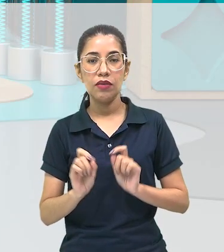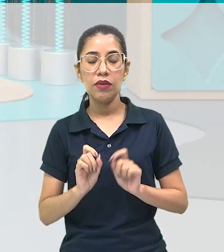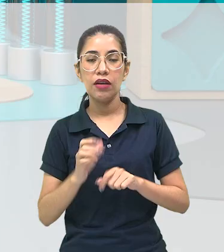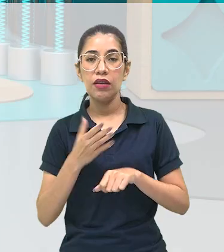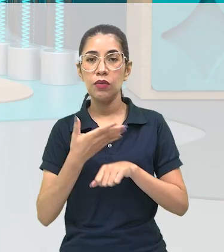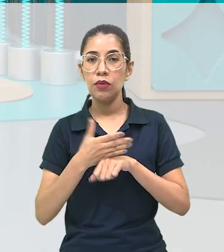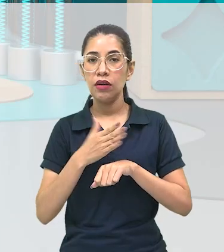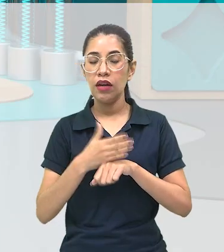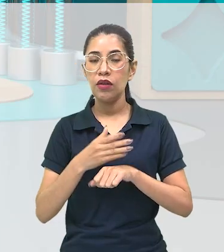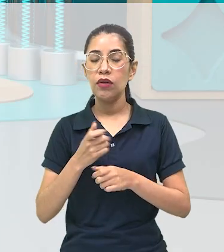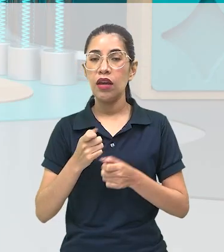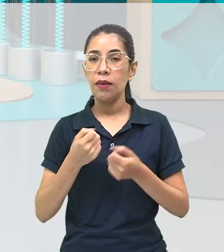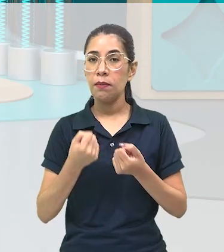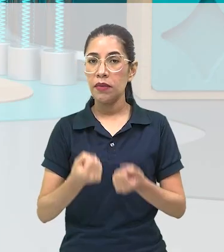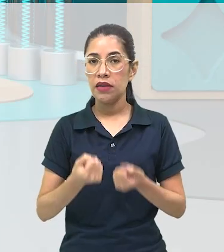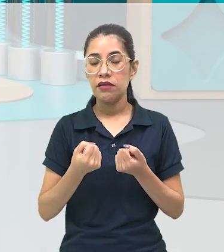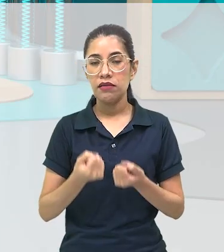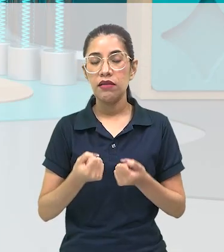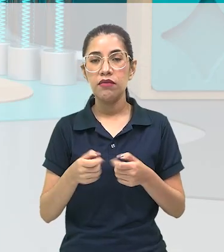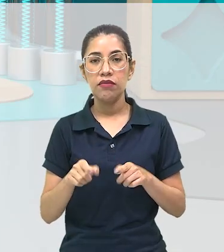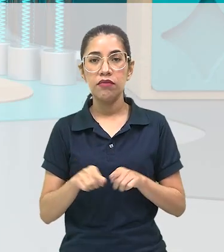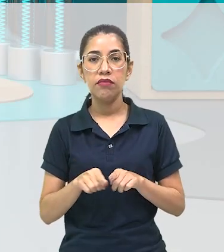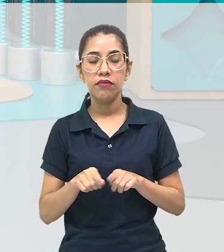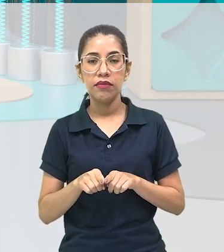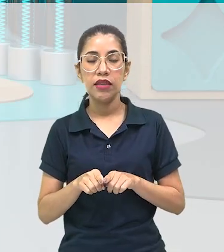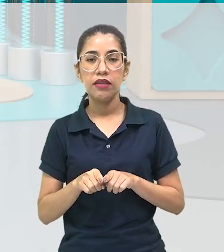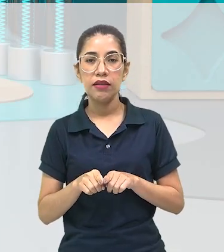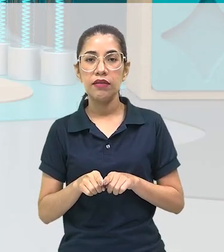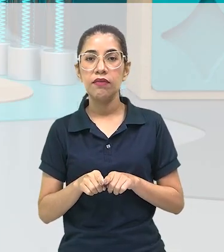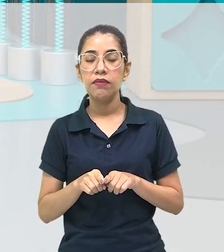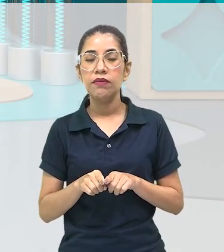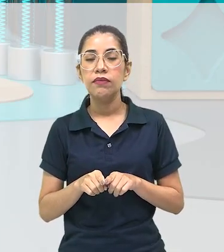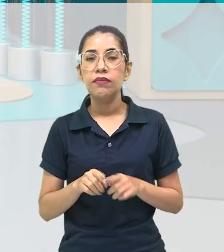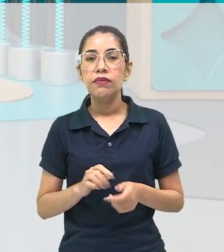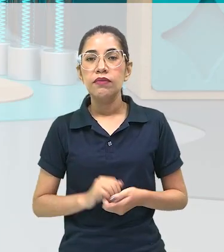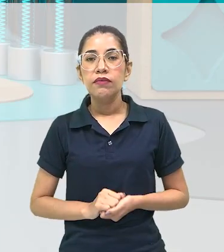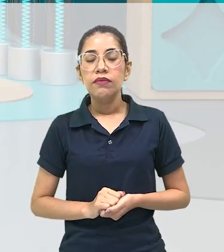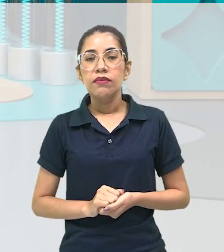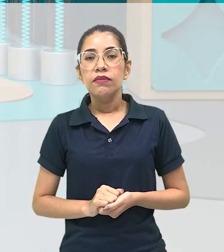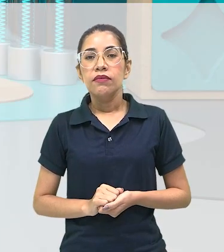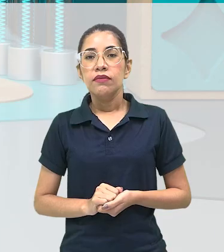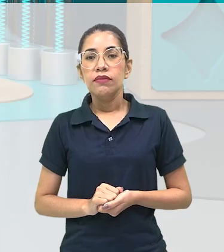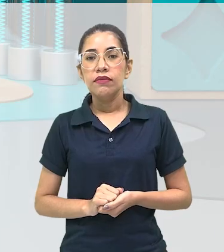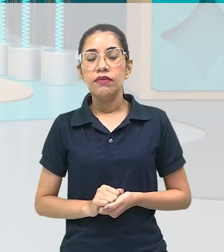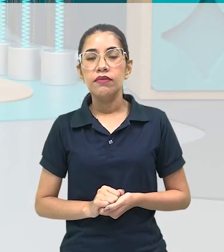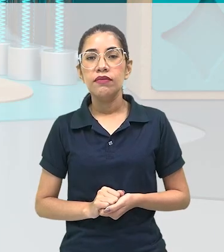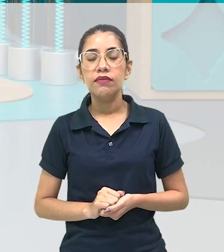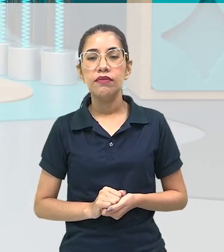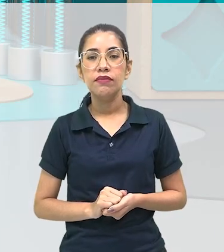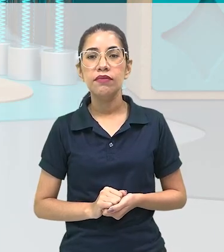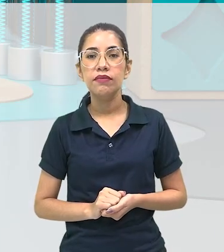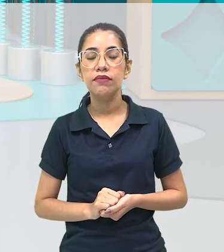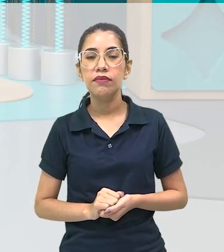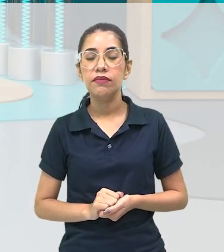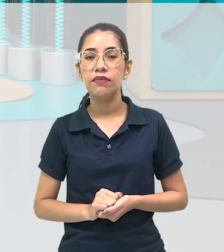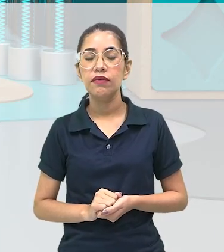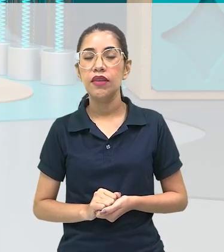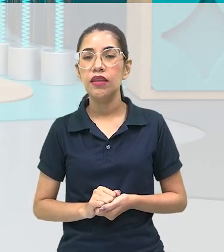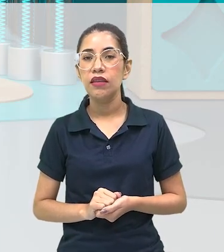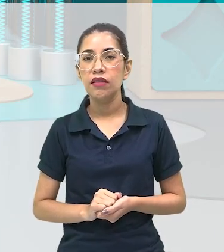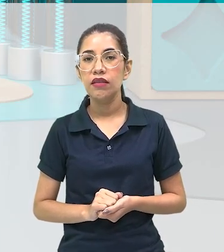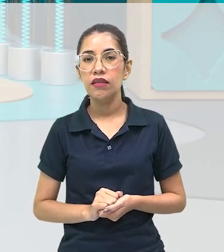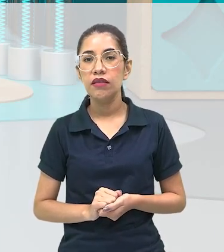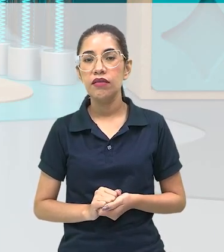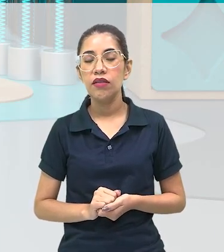do treinamento deles, que também é muito pesado, é muito puxado, né? Então, não é